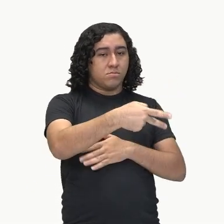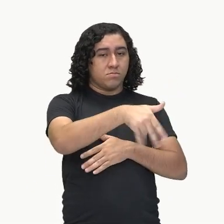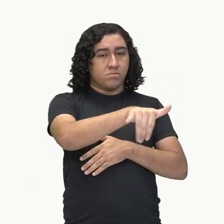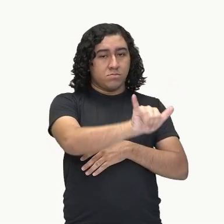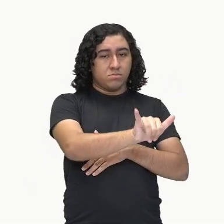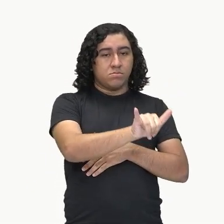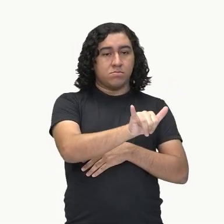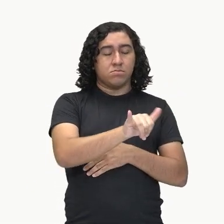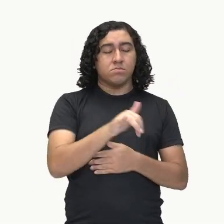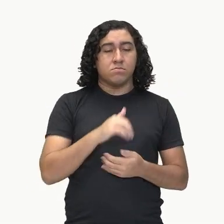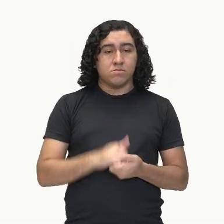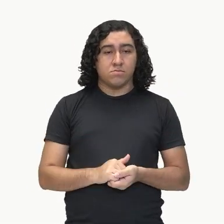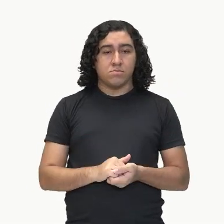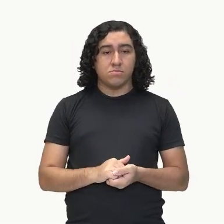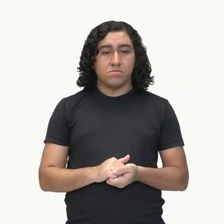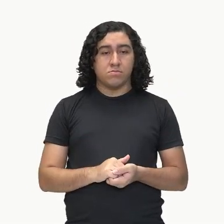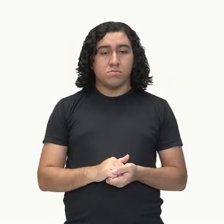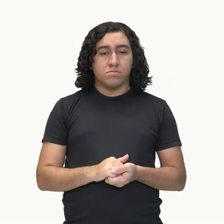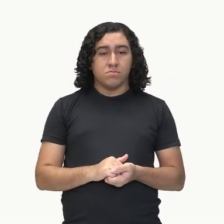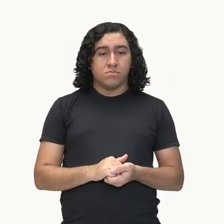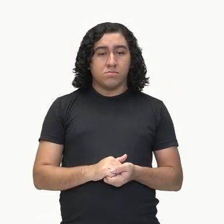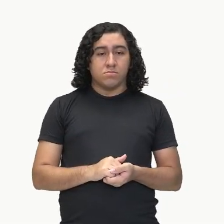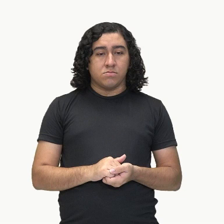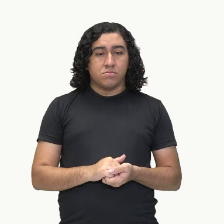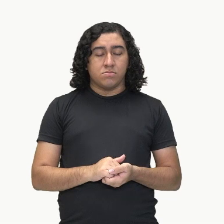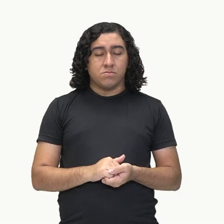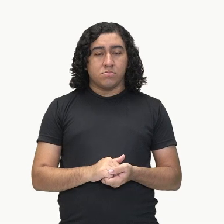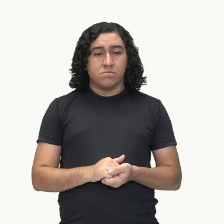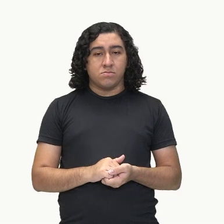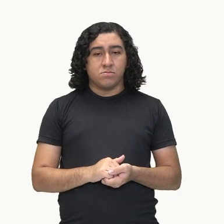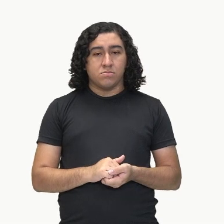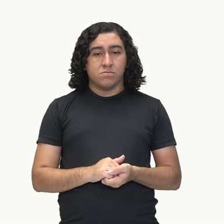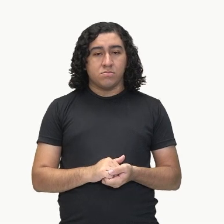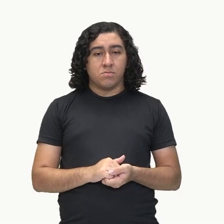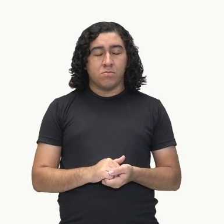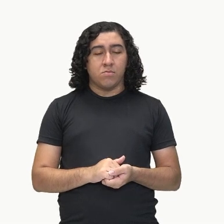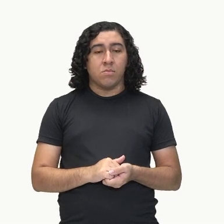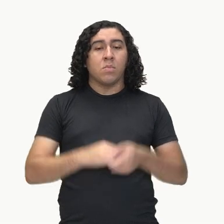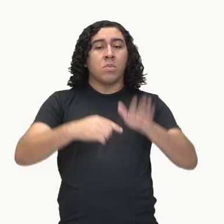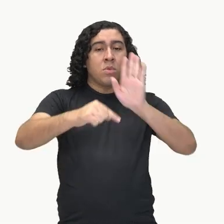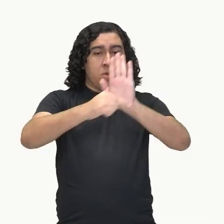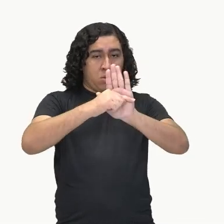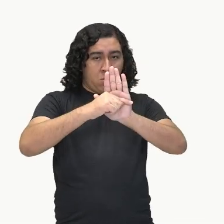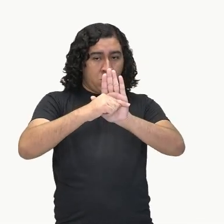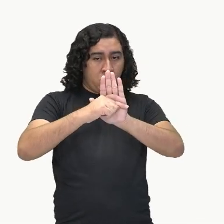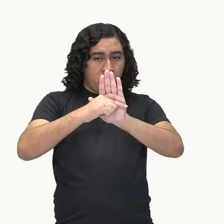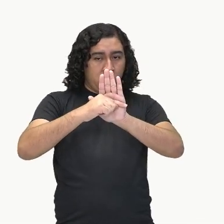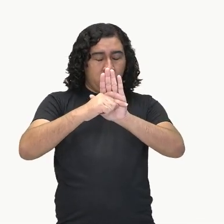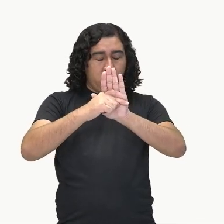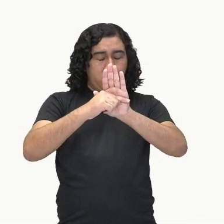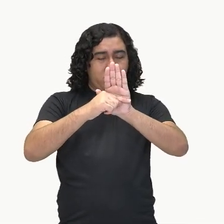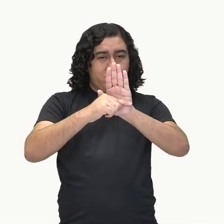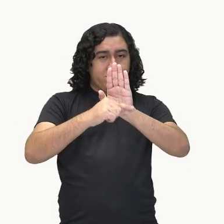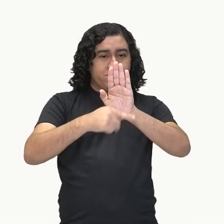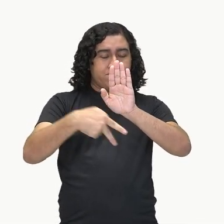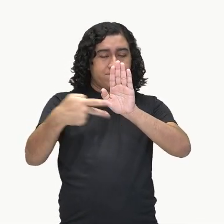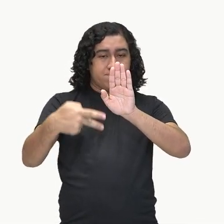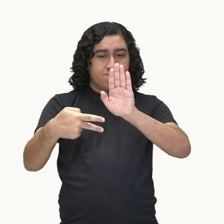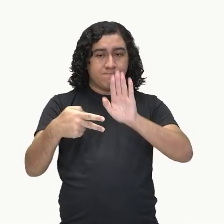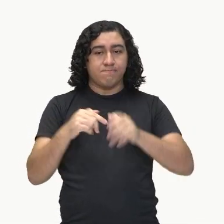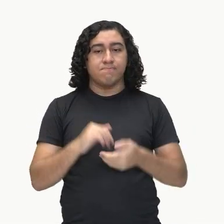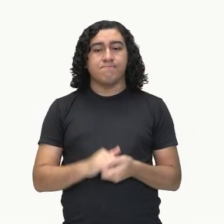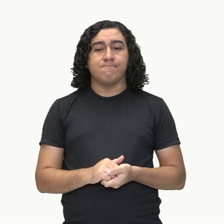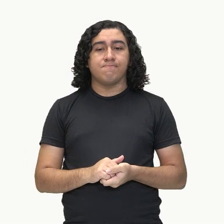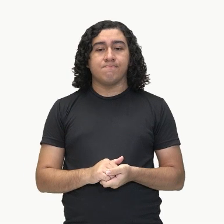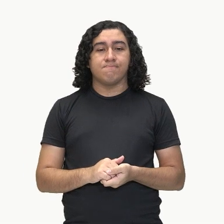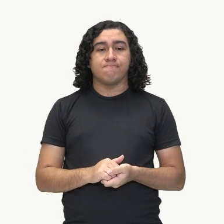ajeitar aqui, mais 2y menos 2. Pronto.